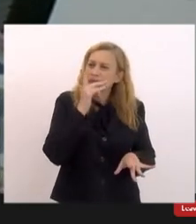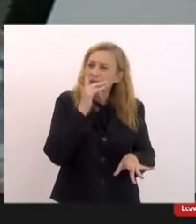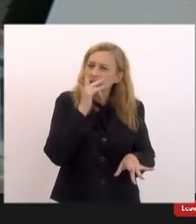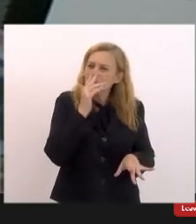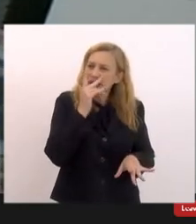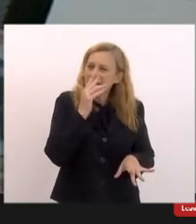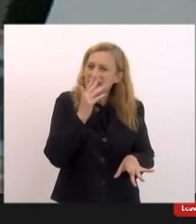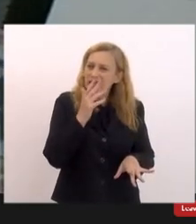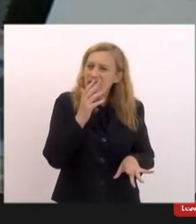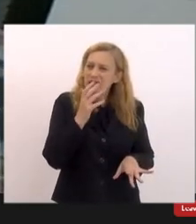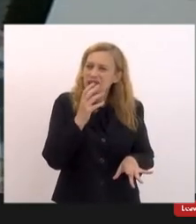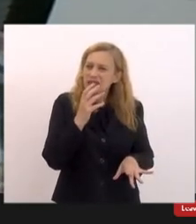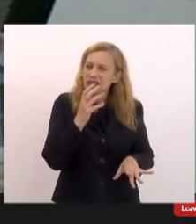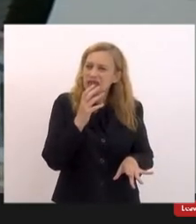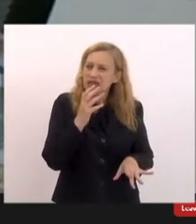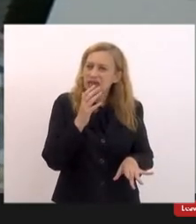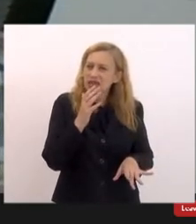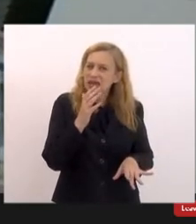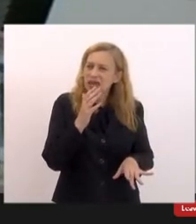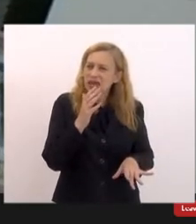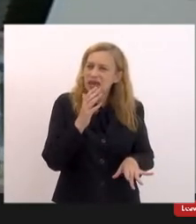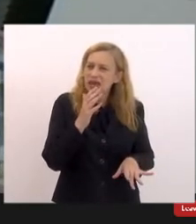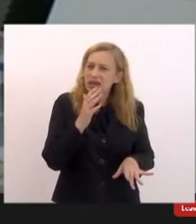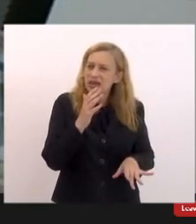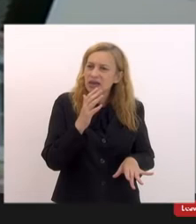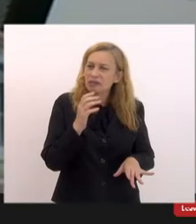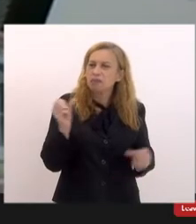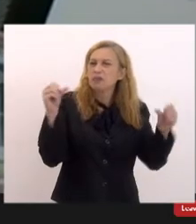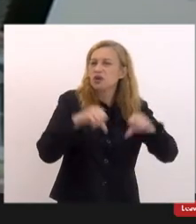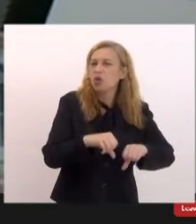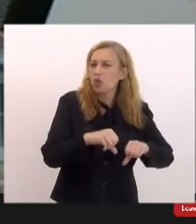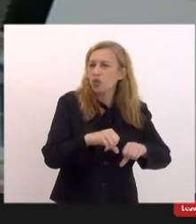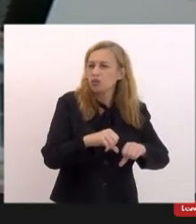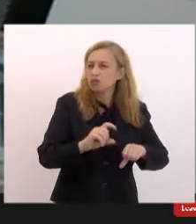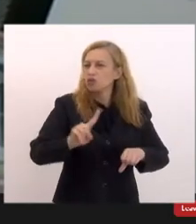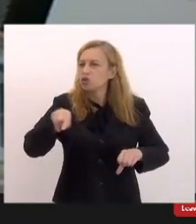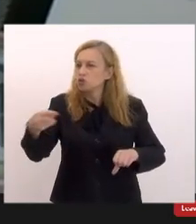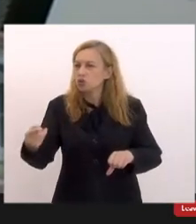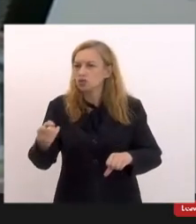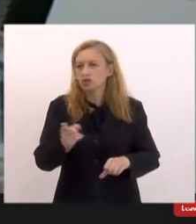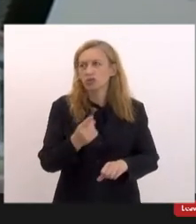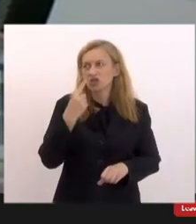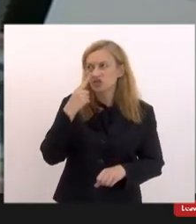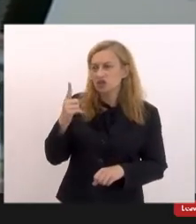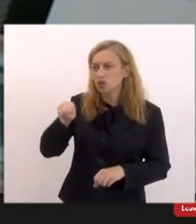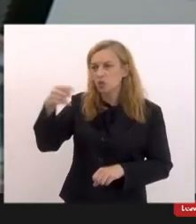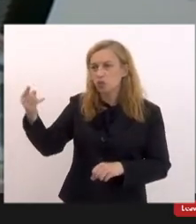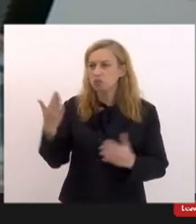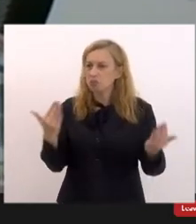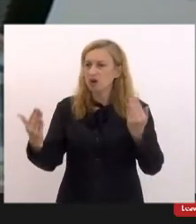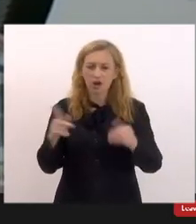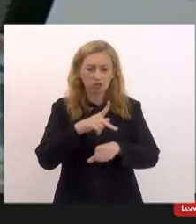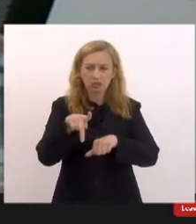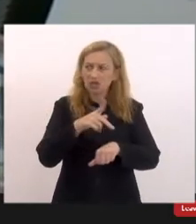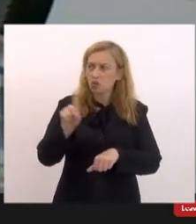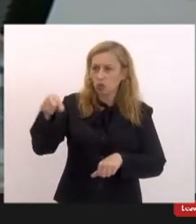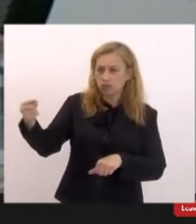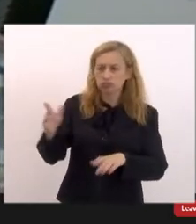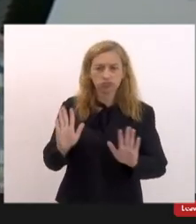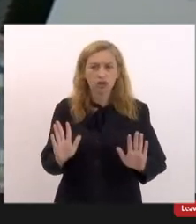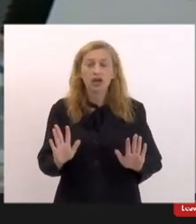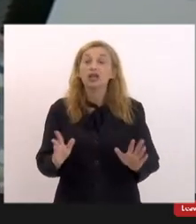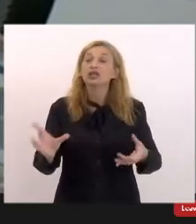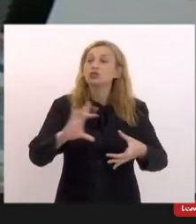mas manter o mesmo padrão de letalidade como a gente tem visto nos outros países. E é exatamente nesse contexto que a